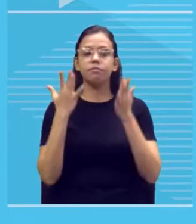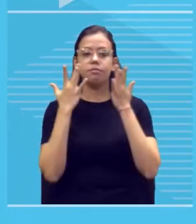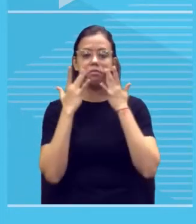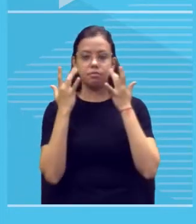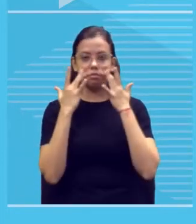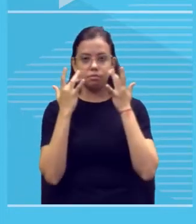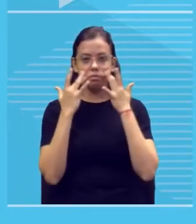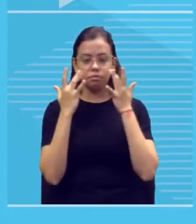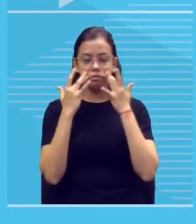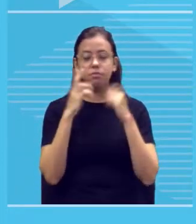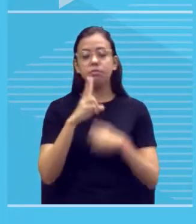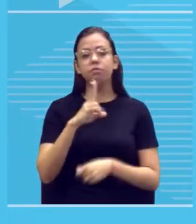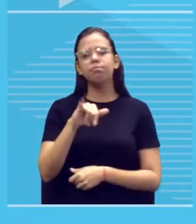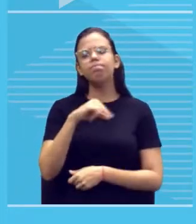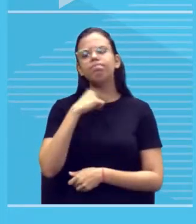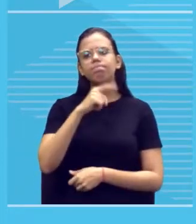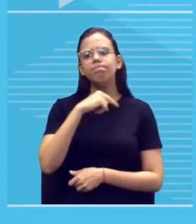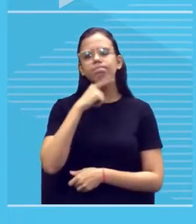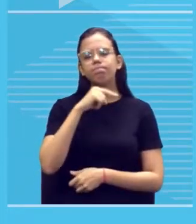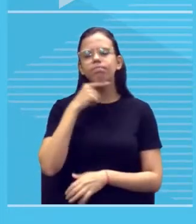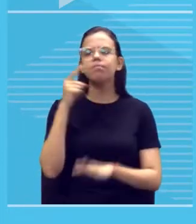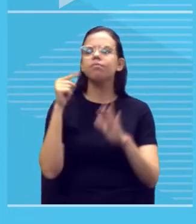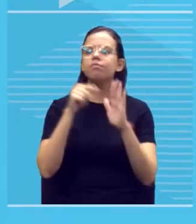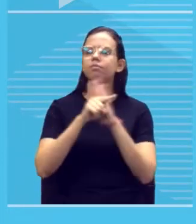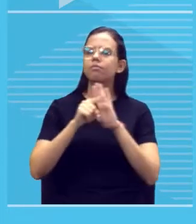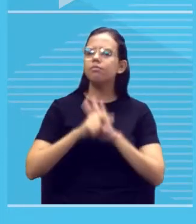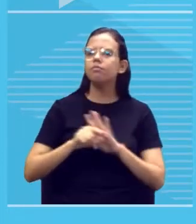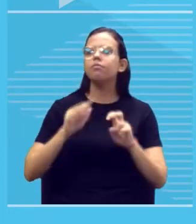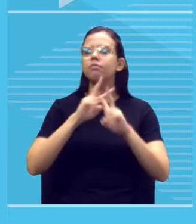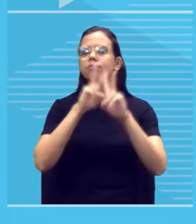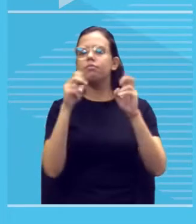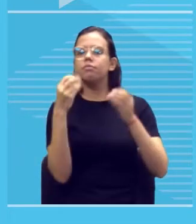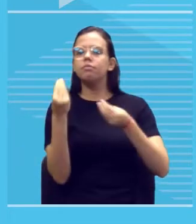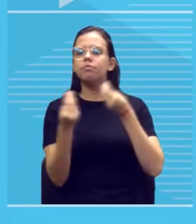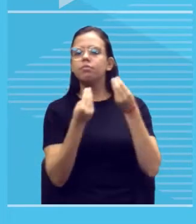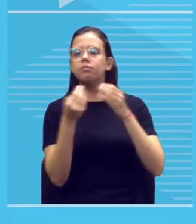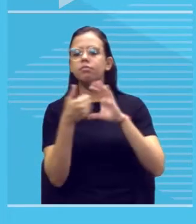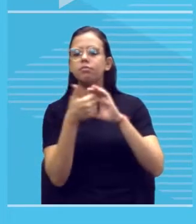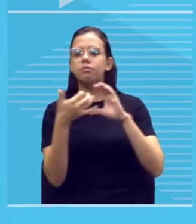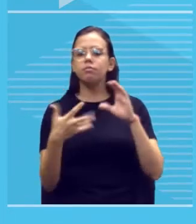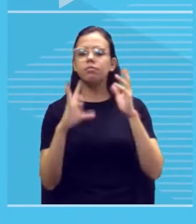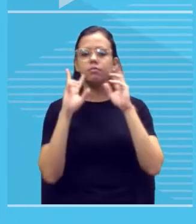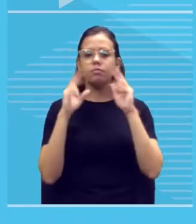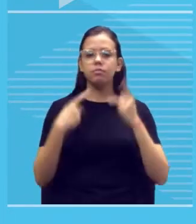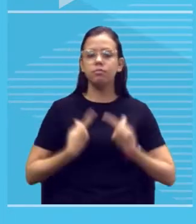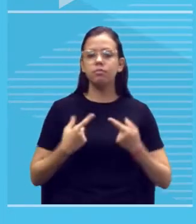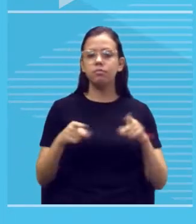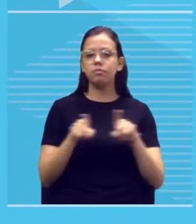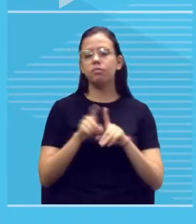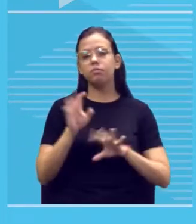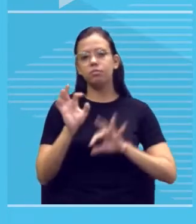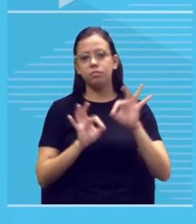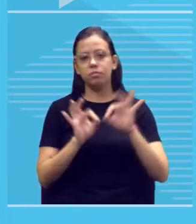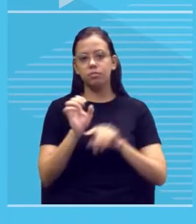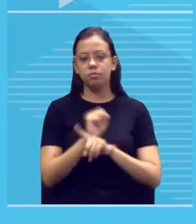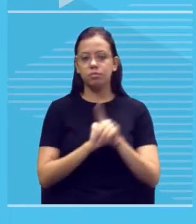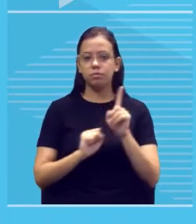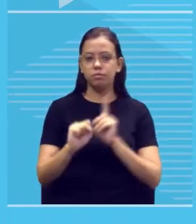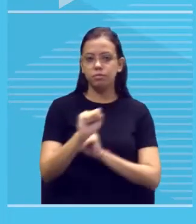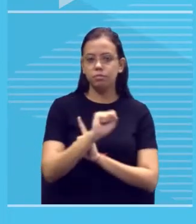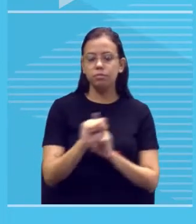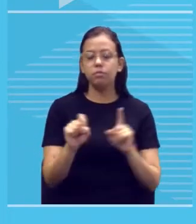fazer questionamento sobre a condição humana a organização da sociedade